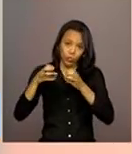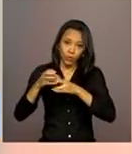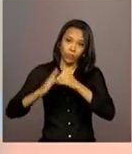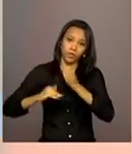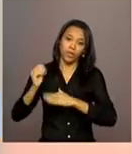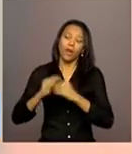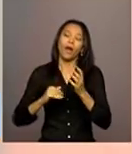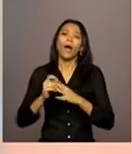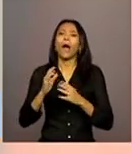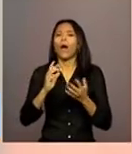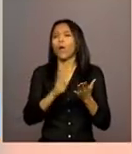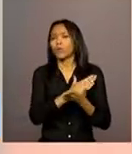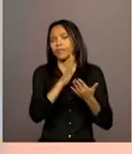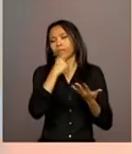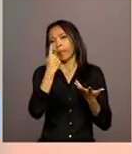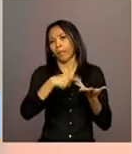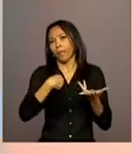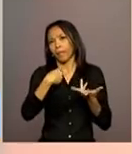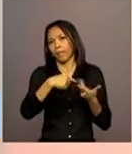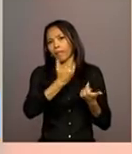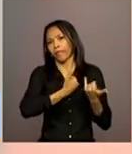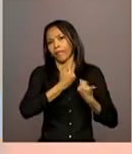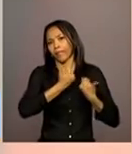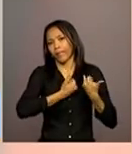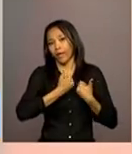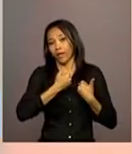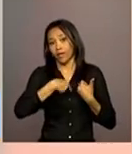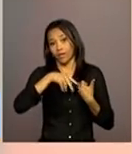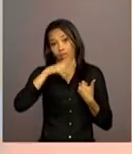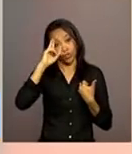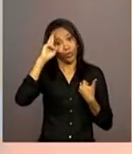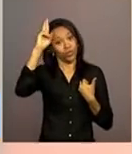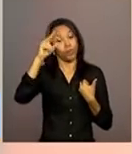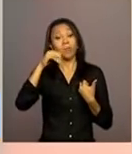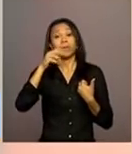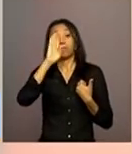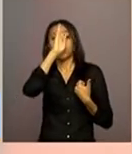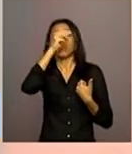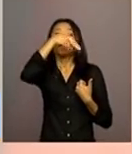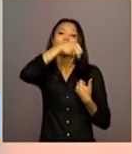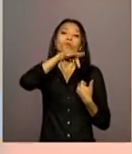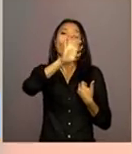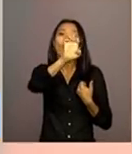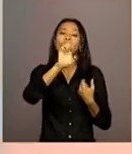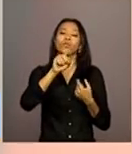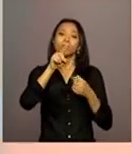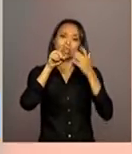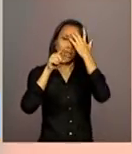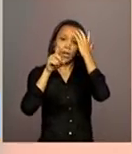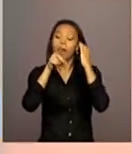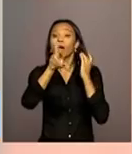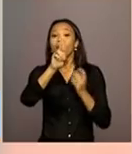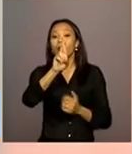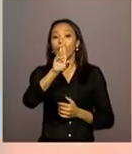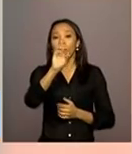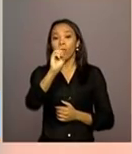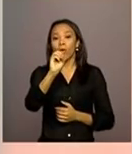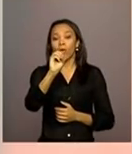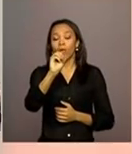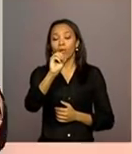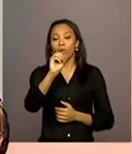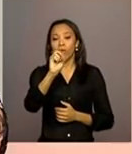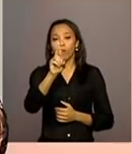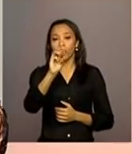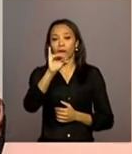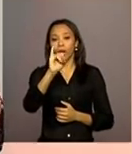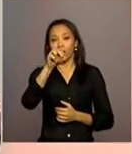do gestores principalmente da região norte eu estive no encontro em Roraima e isso foi bastante eh